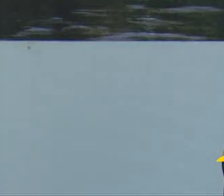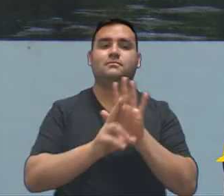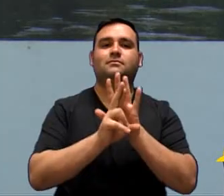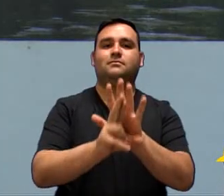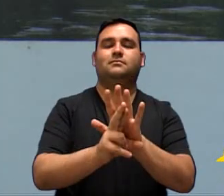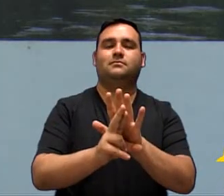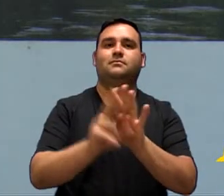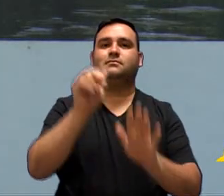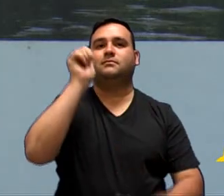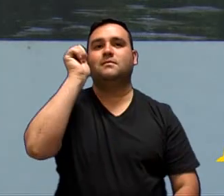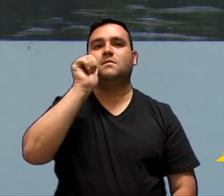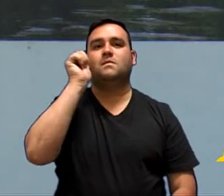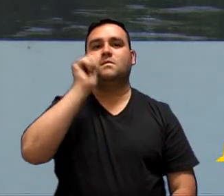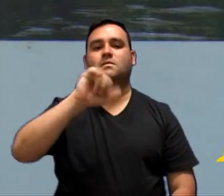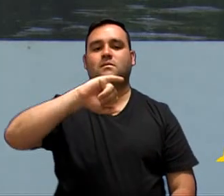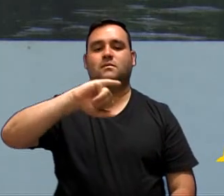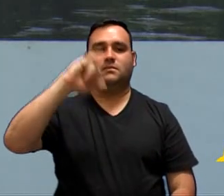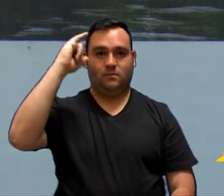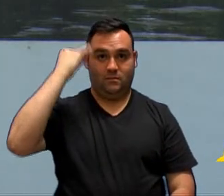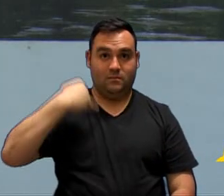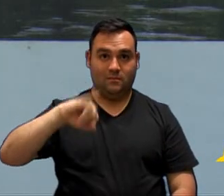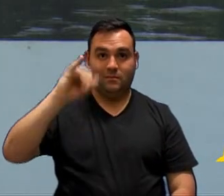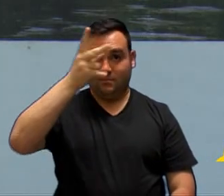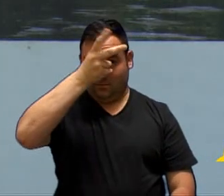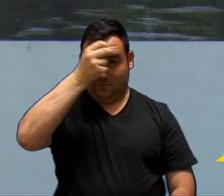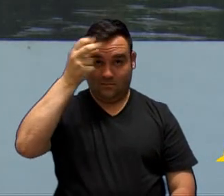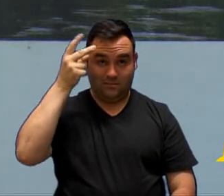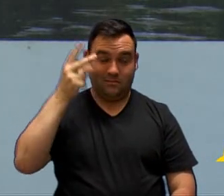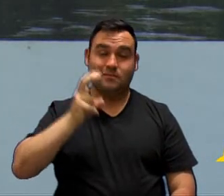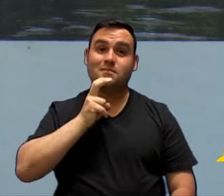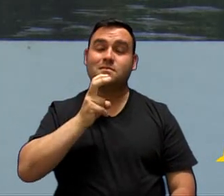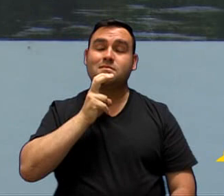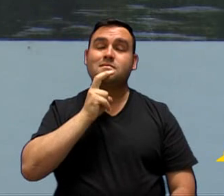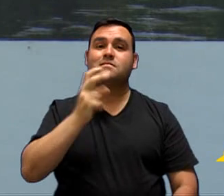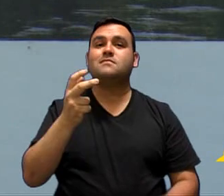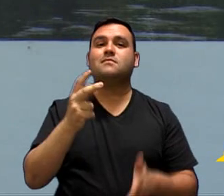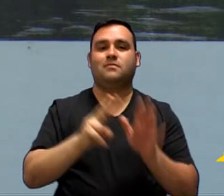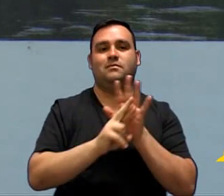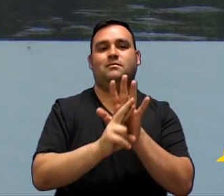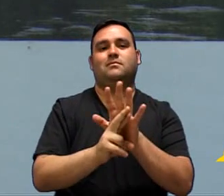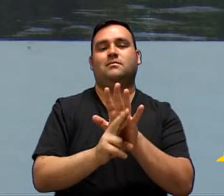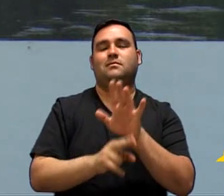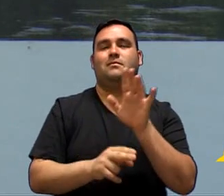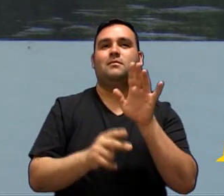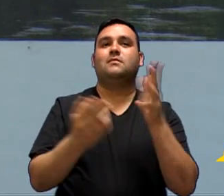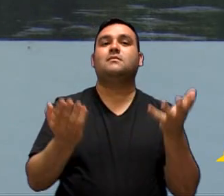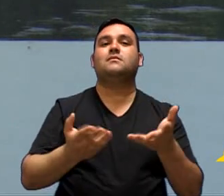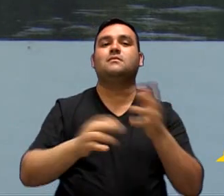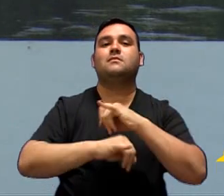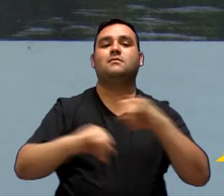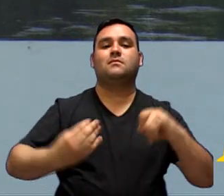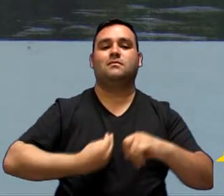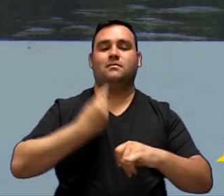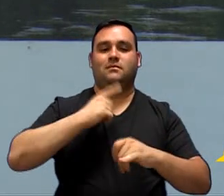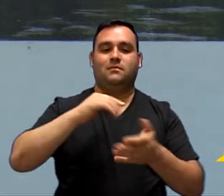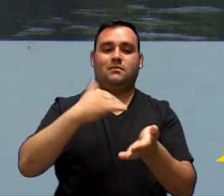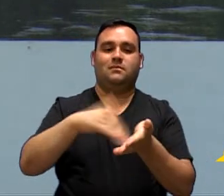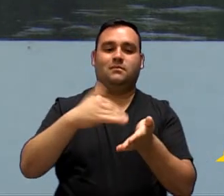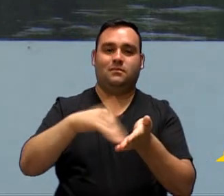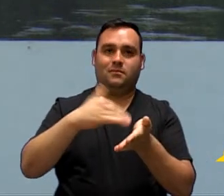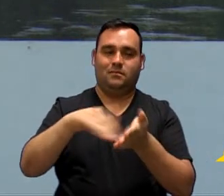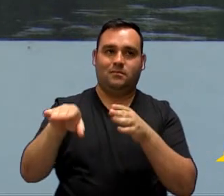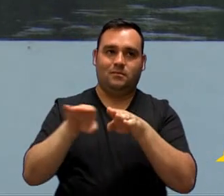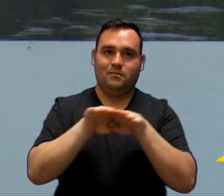Representando a excelentíssima senhora Jaqueline Coutinho, prefeita municipal, anunciamos a presença do secretário de